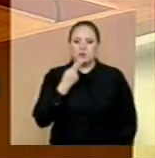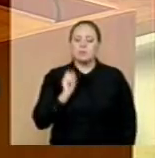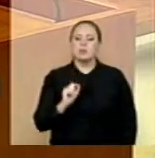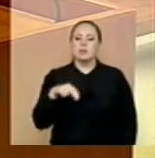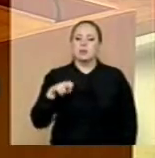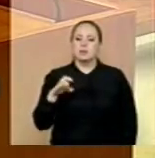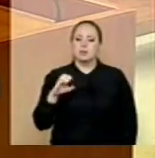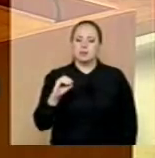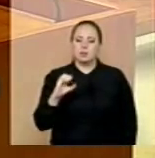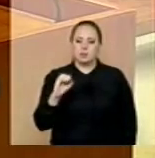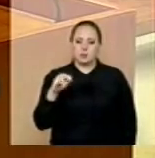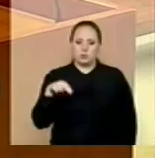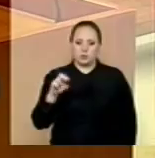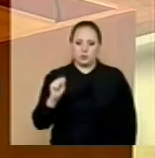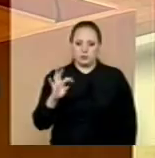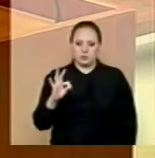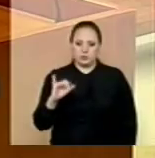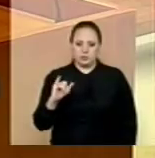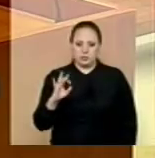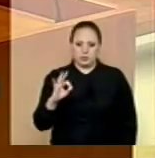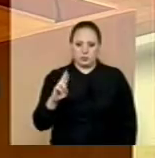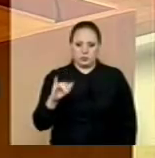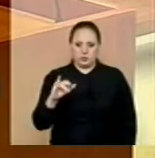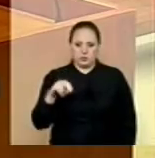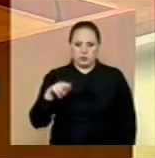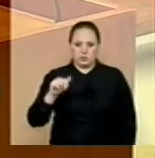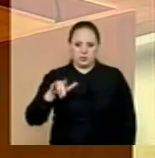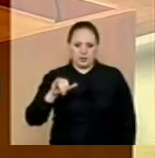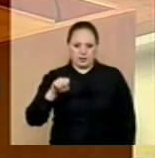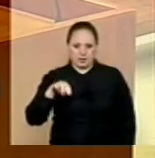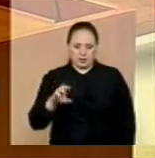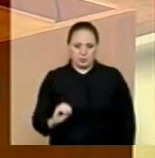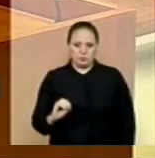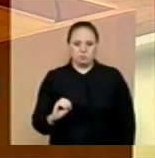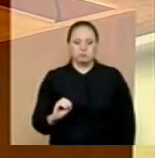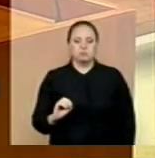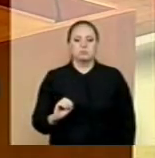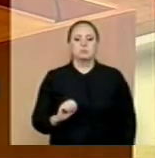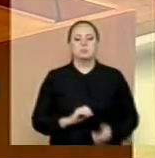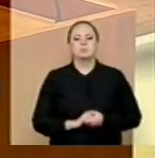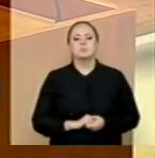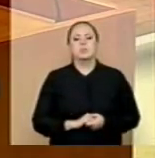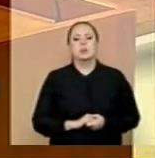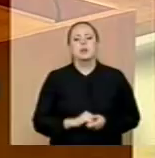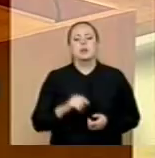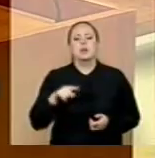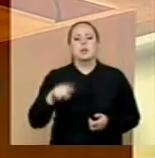e Constitucionalização do Direito, O Triunfo Tardio do Direito Constitucional no Brasil, no qual ele